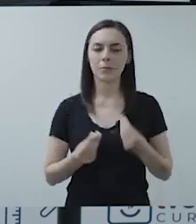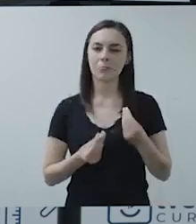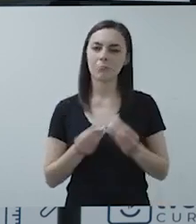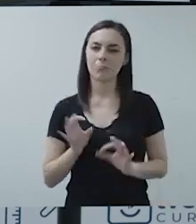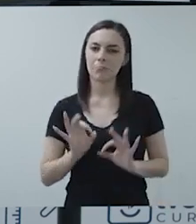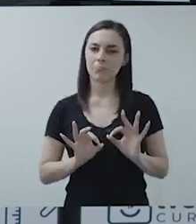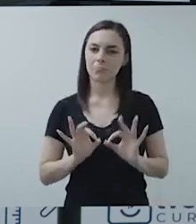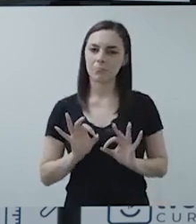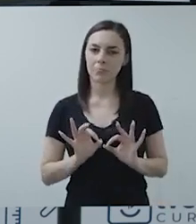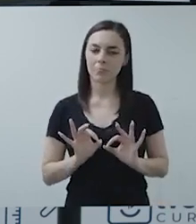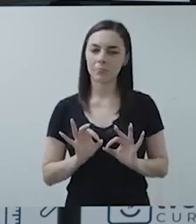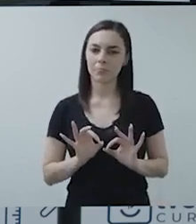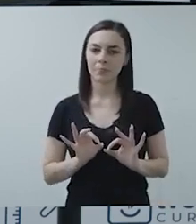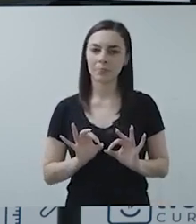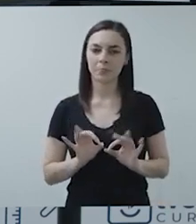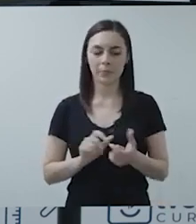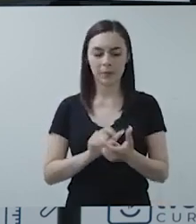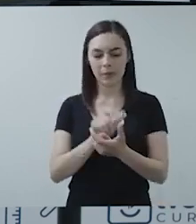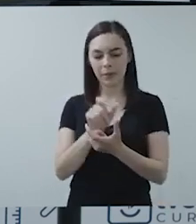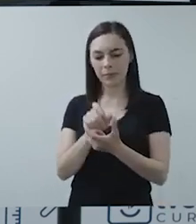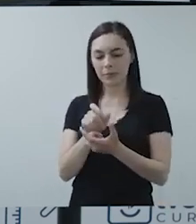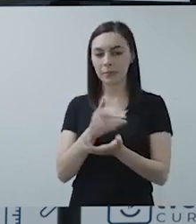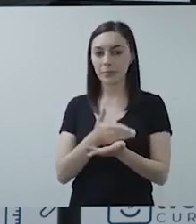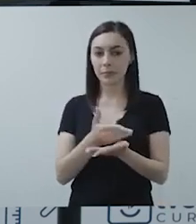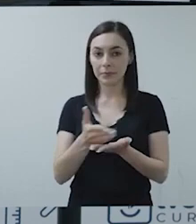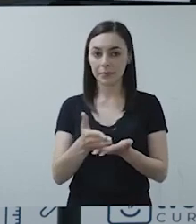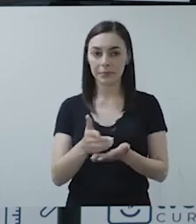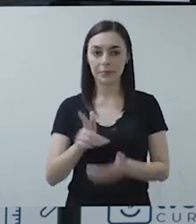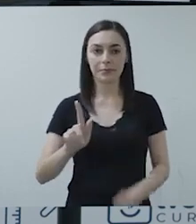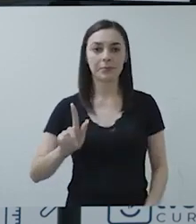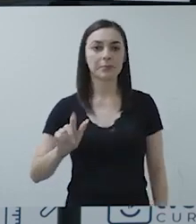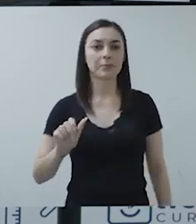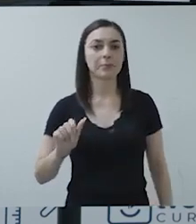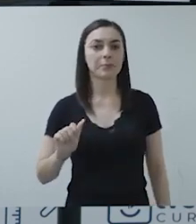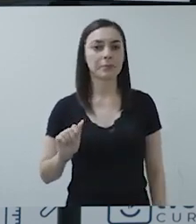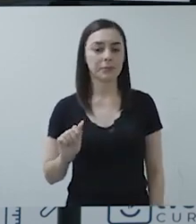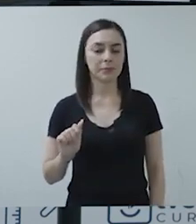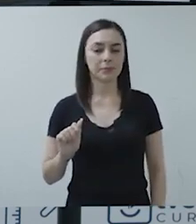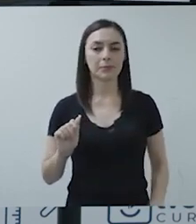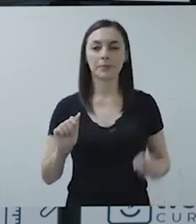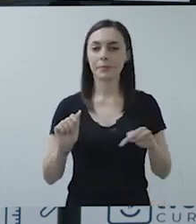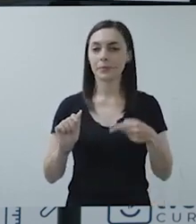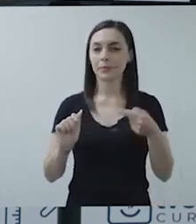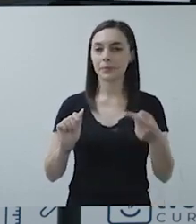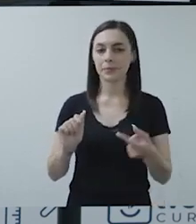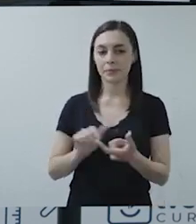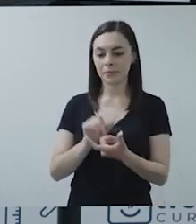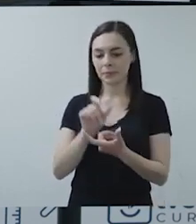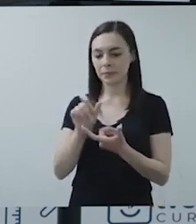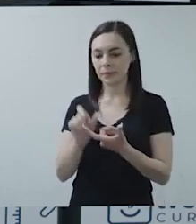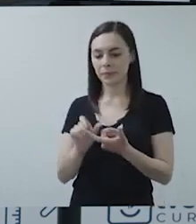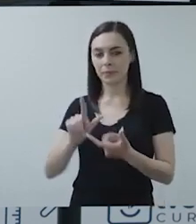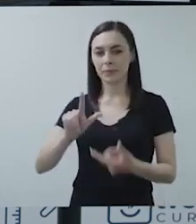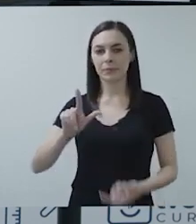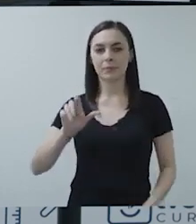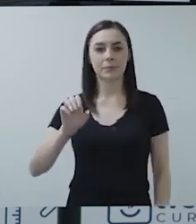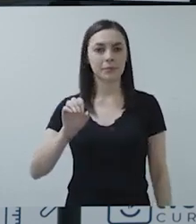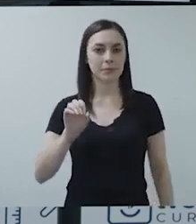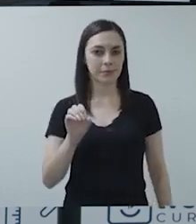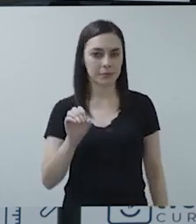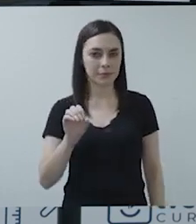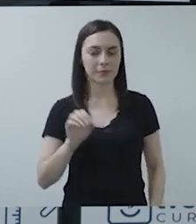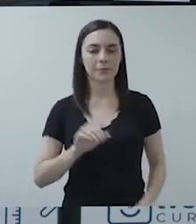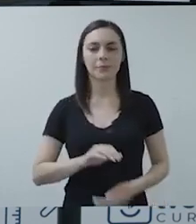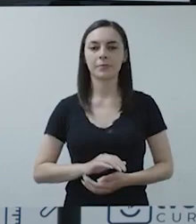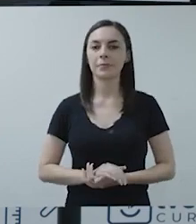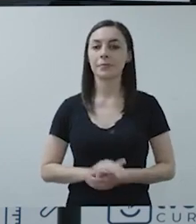formo? A primeira sílaba, ga, e a segunda sílaba, lo.